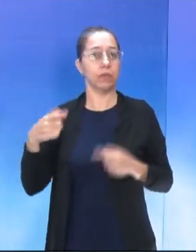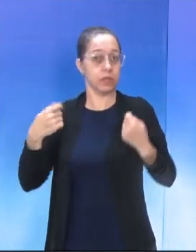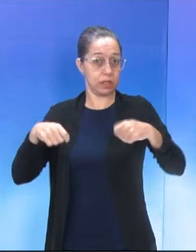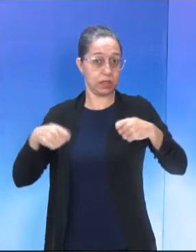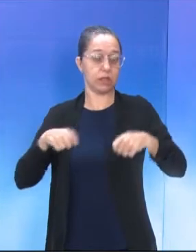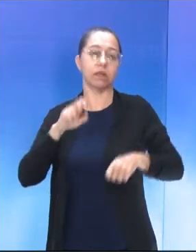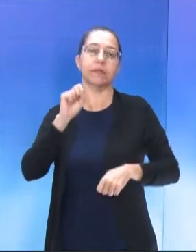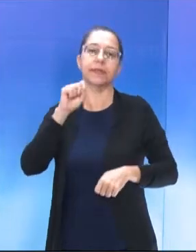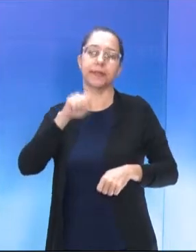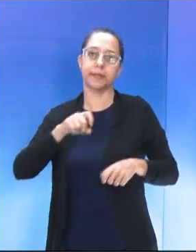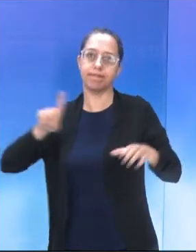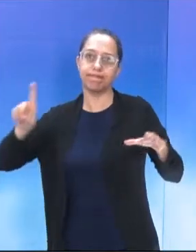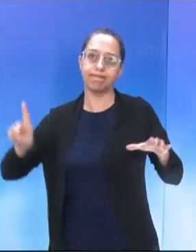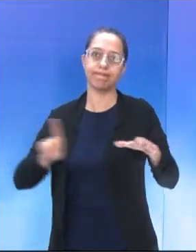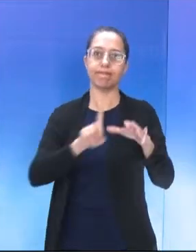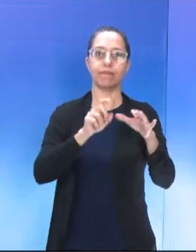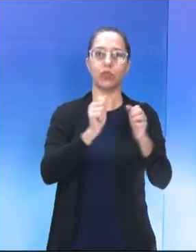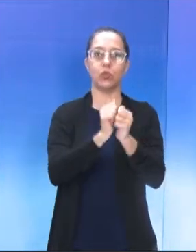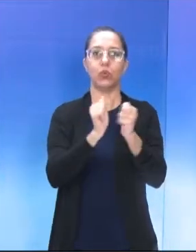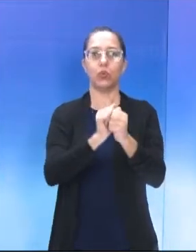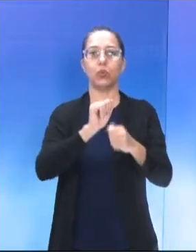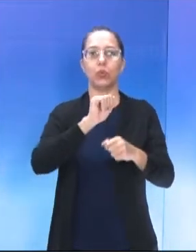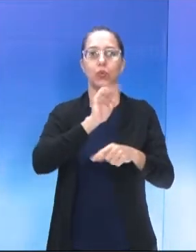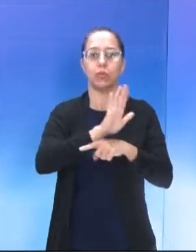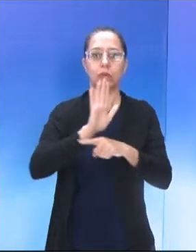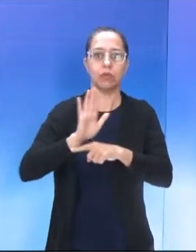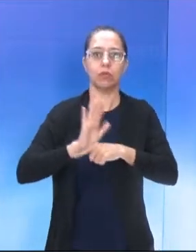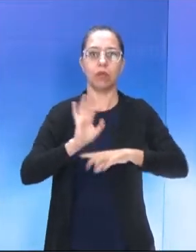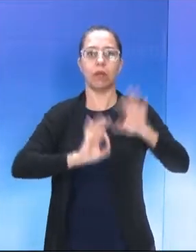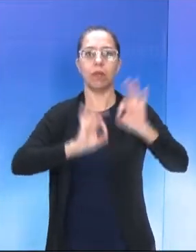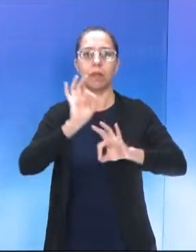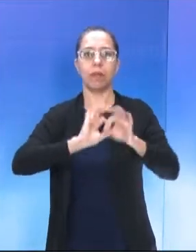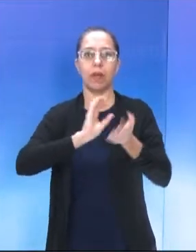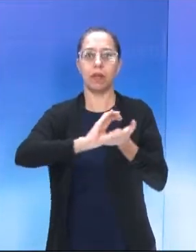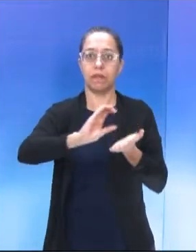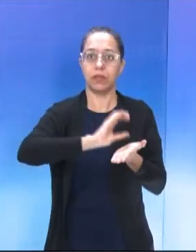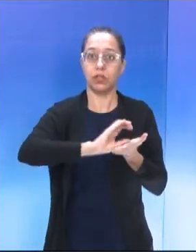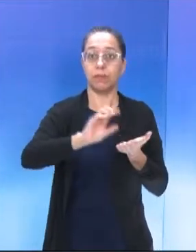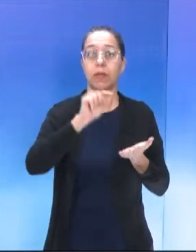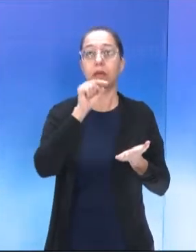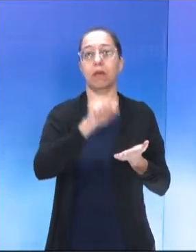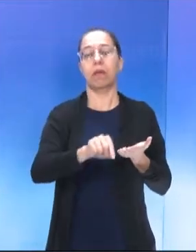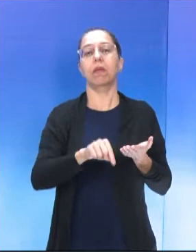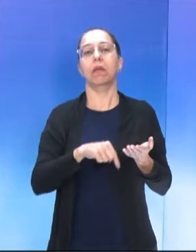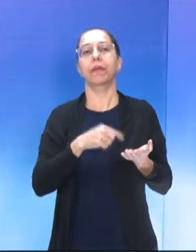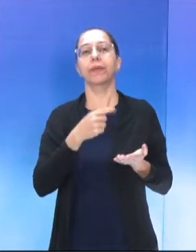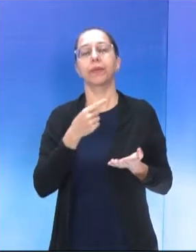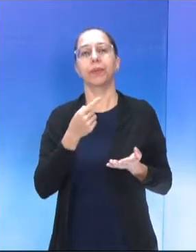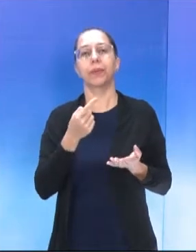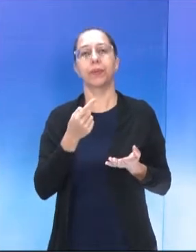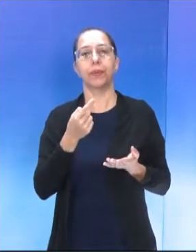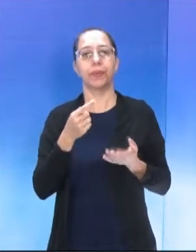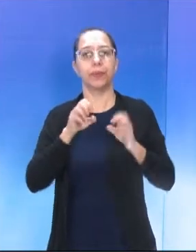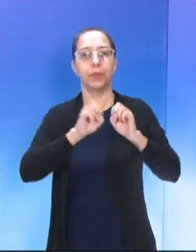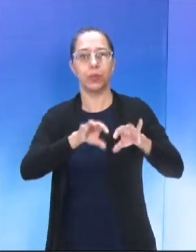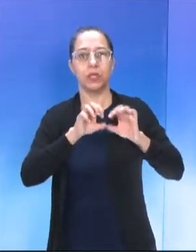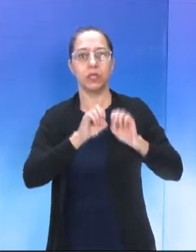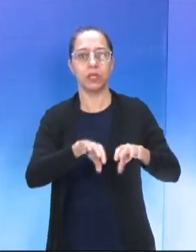É preciso que todo mundo se mobilize. Como? Investindo, aí você vai falar, como? Investindo na